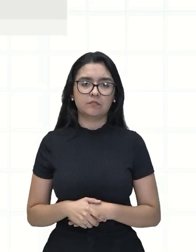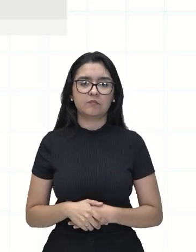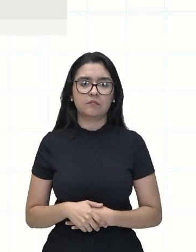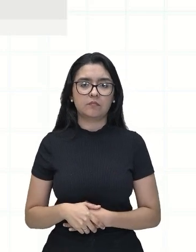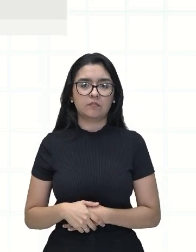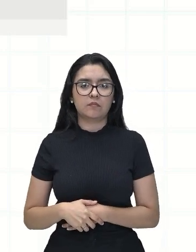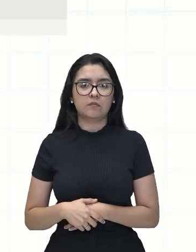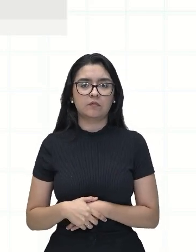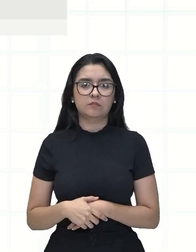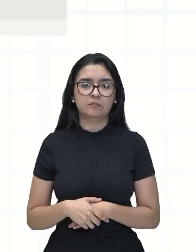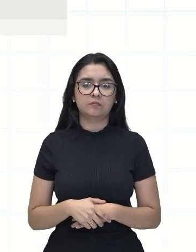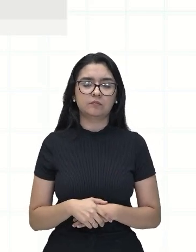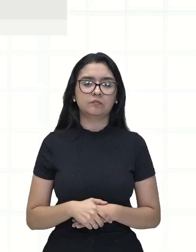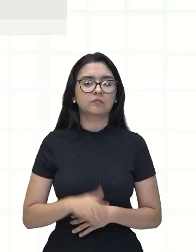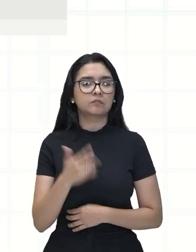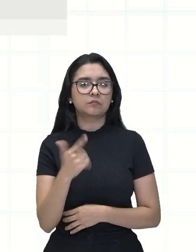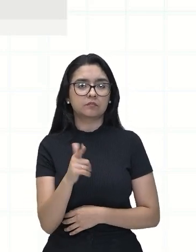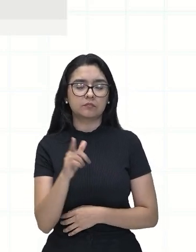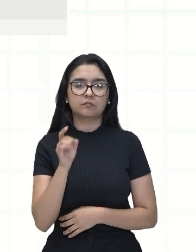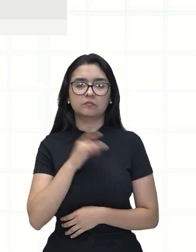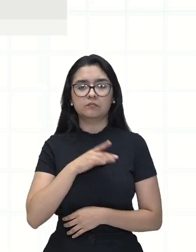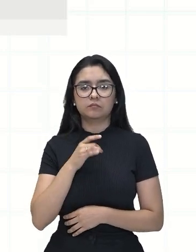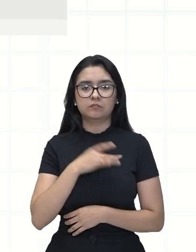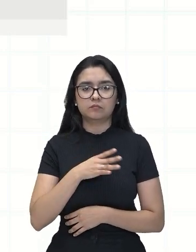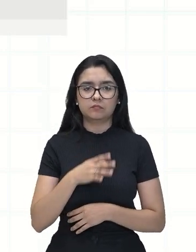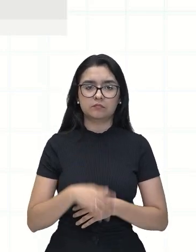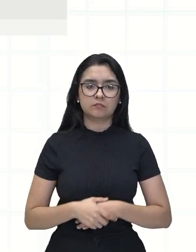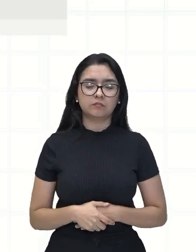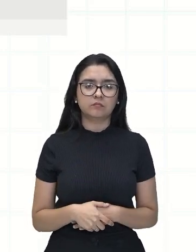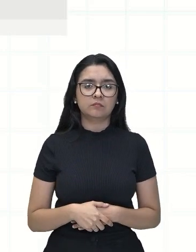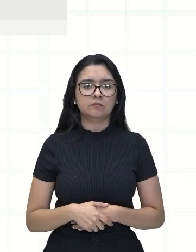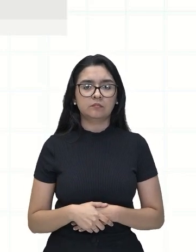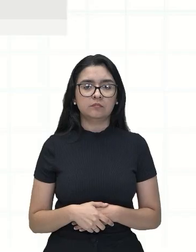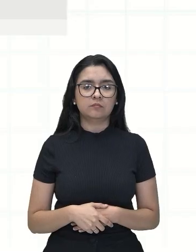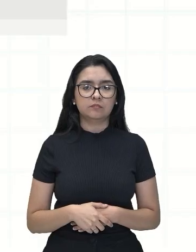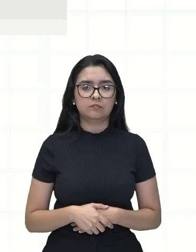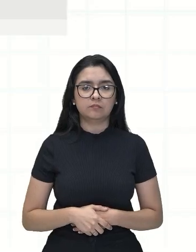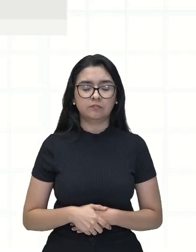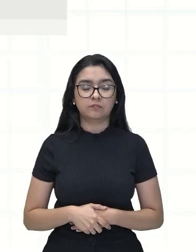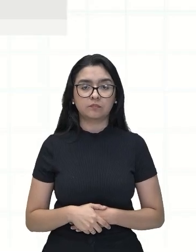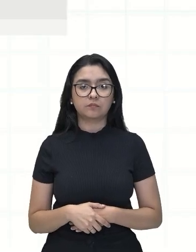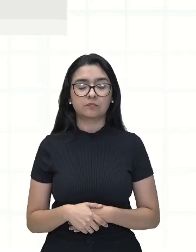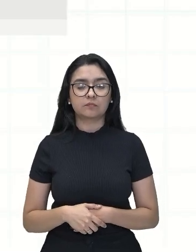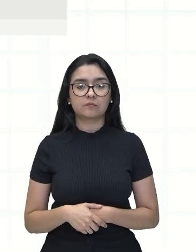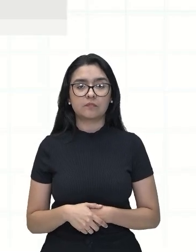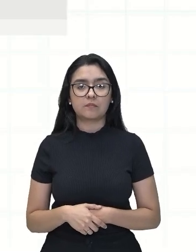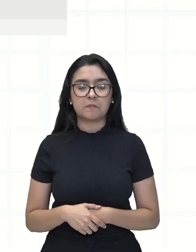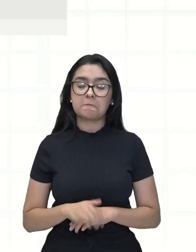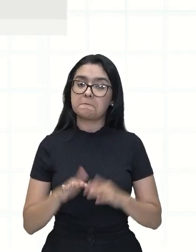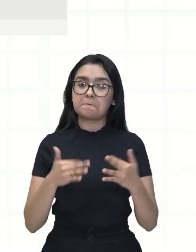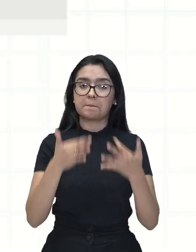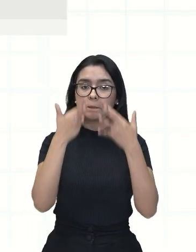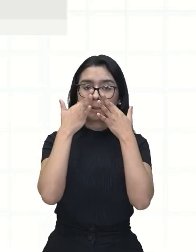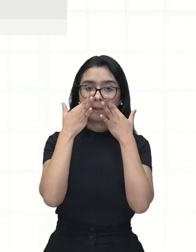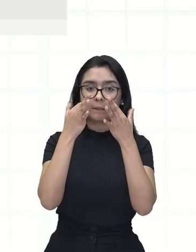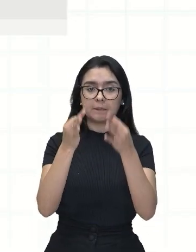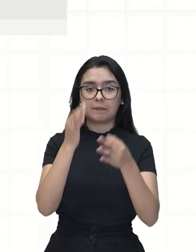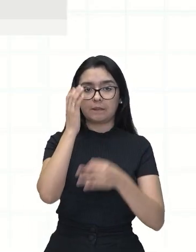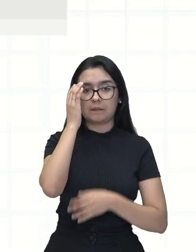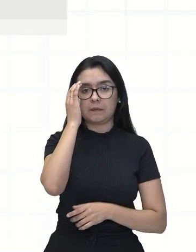medo, less é sem, fearless quer dizer sem medo. Então, prestem bem atenção aqui